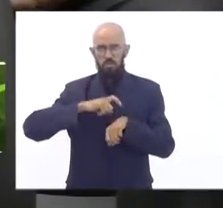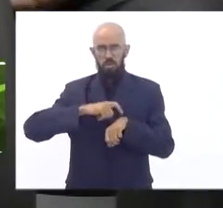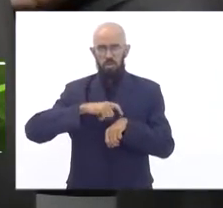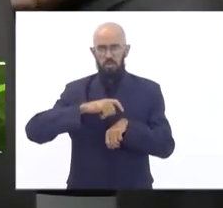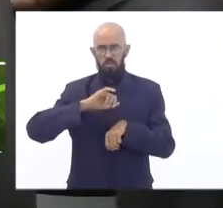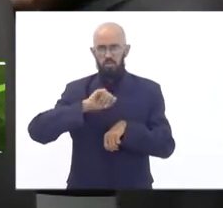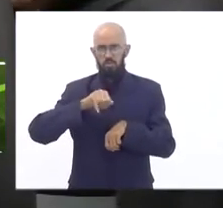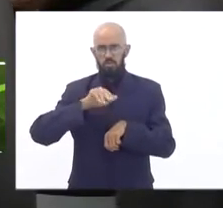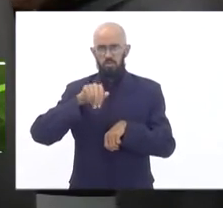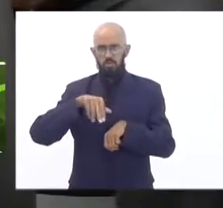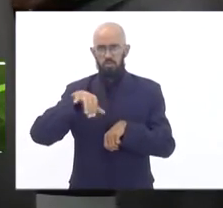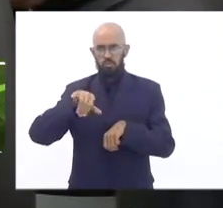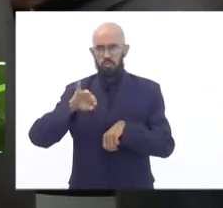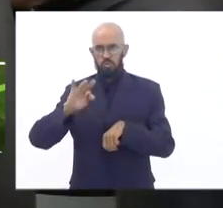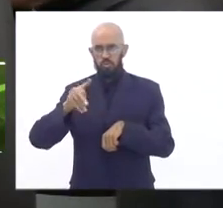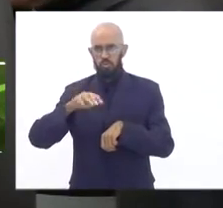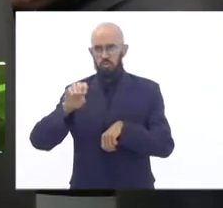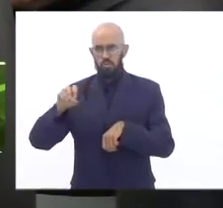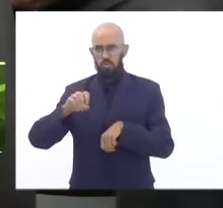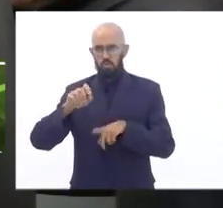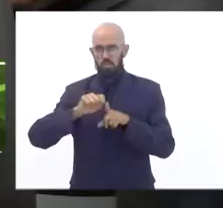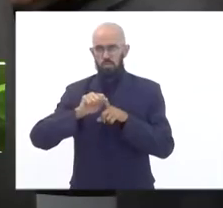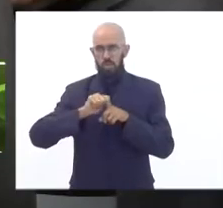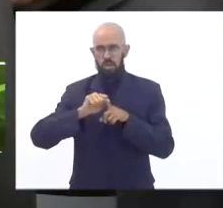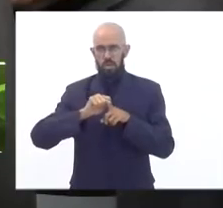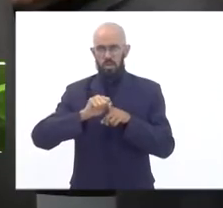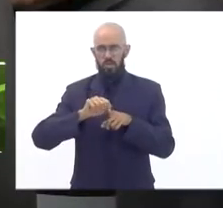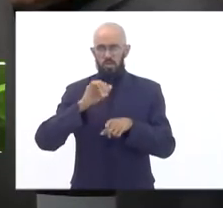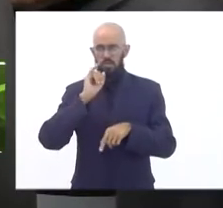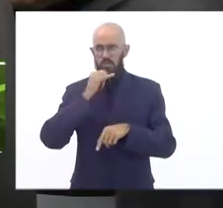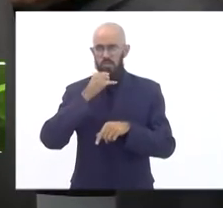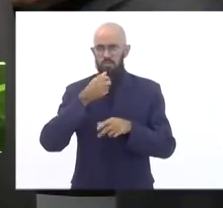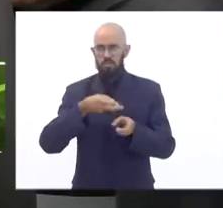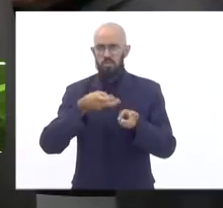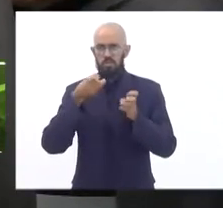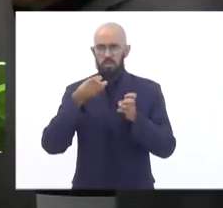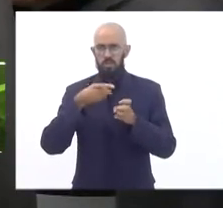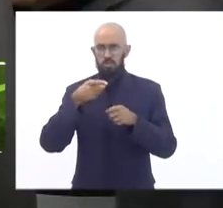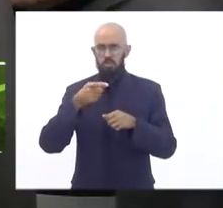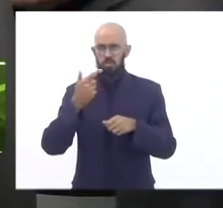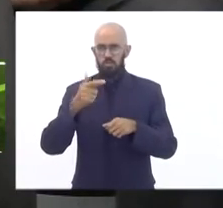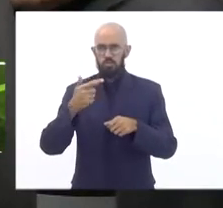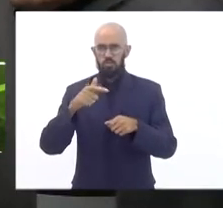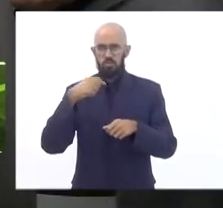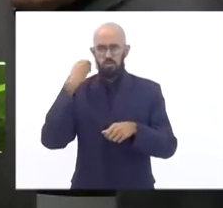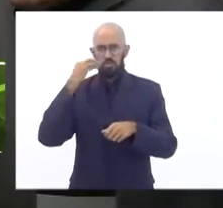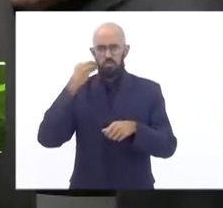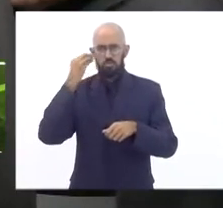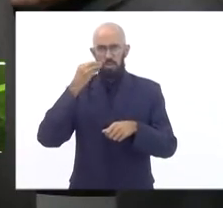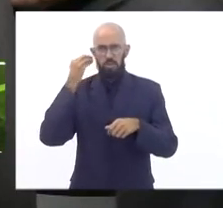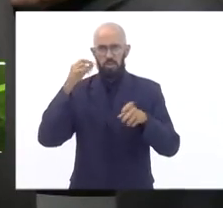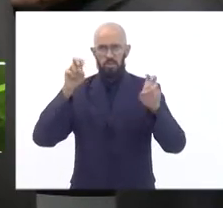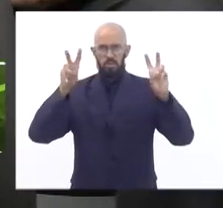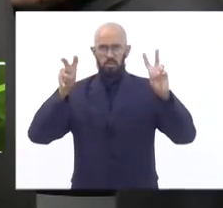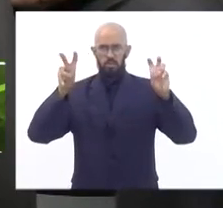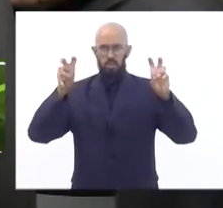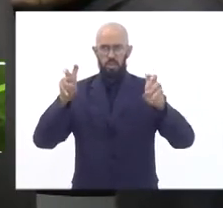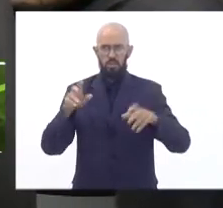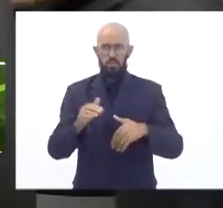do Pneu, que lamentavelmente, segundo se pôde observar, não tinha experiência no tema,